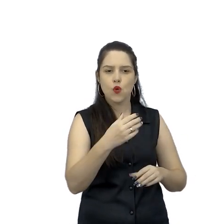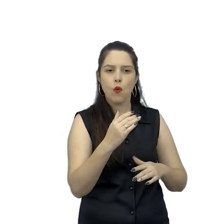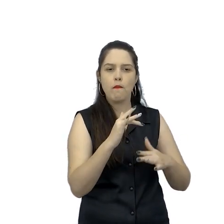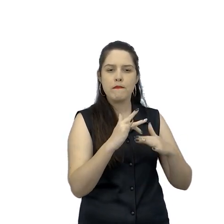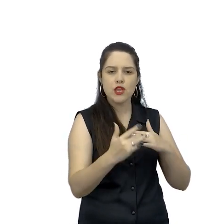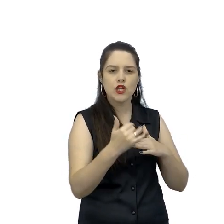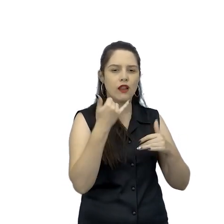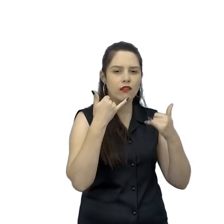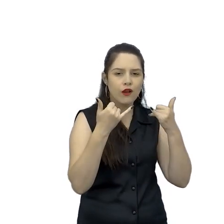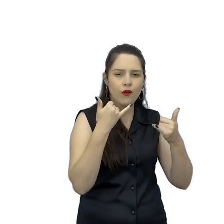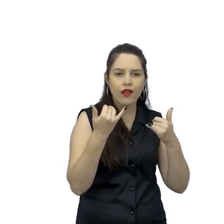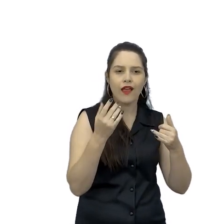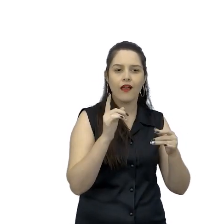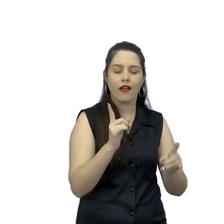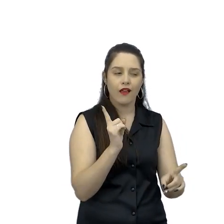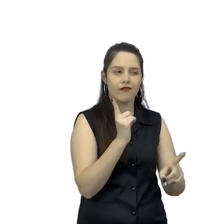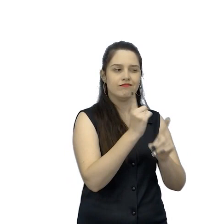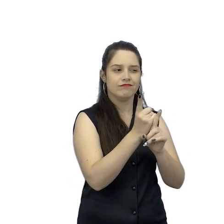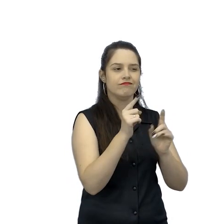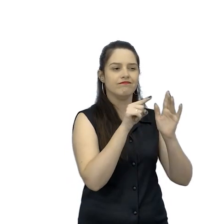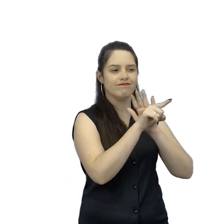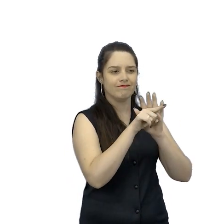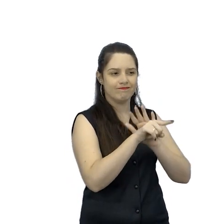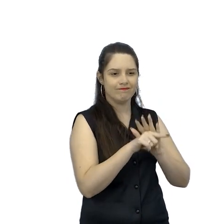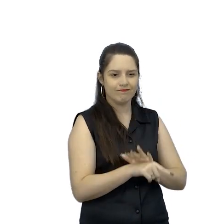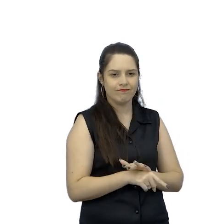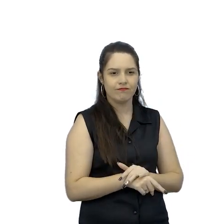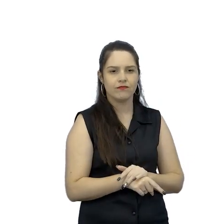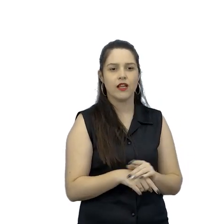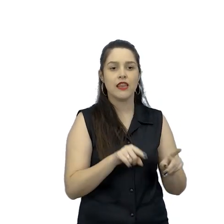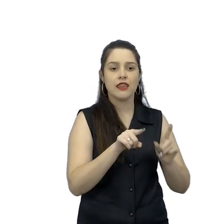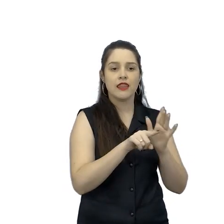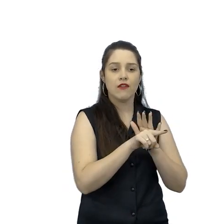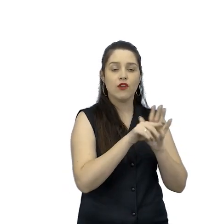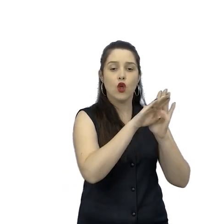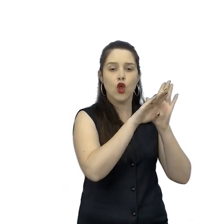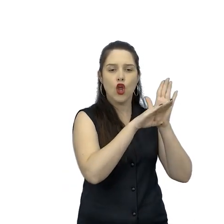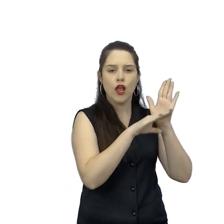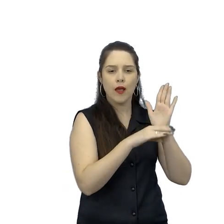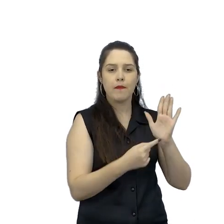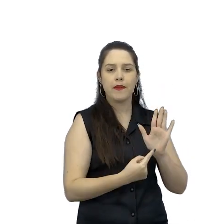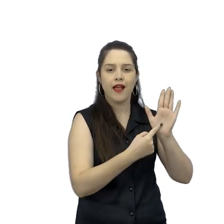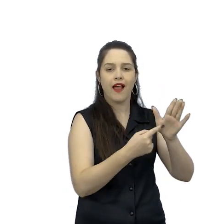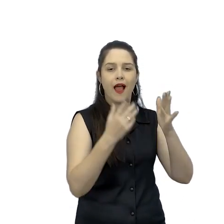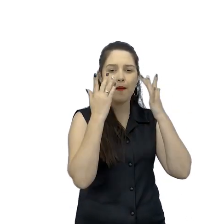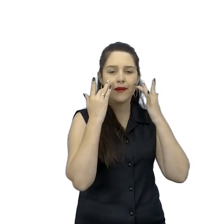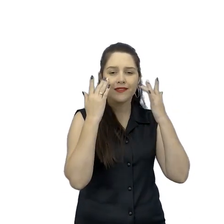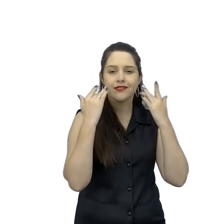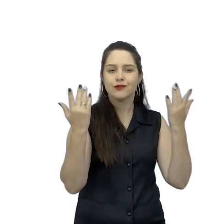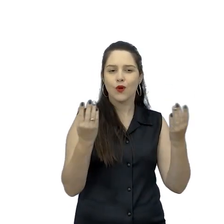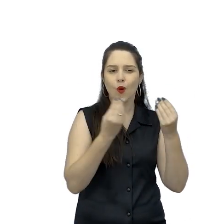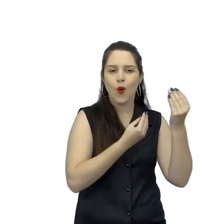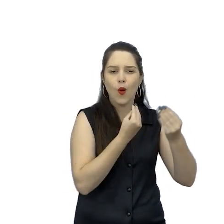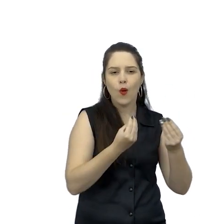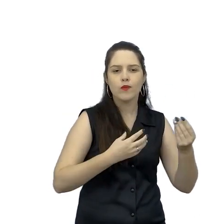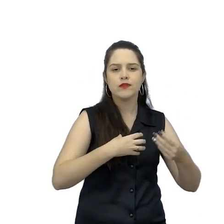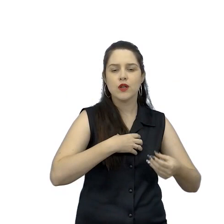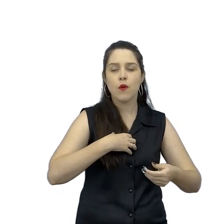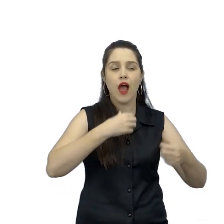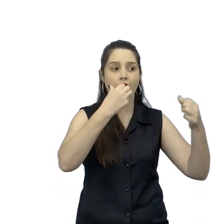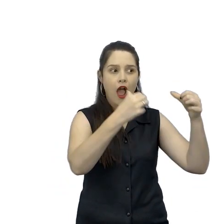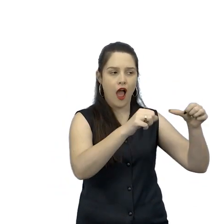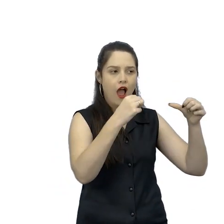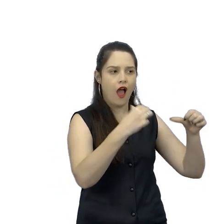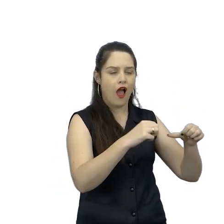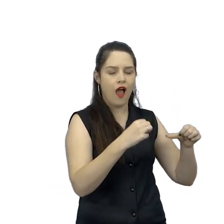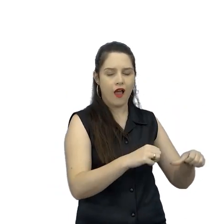que atendam aos questionamentos, definir um cronograma para as apresentações, bem como a maneira como serão